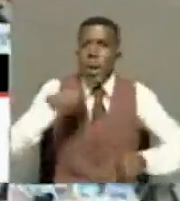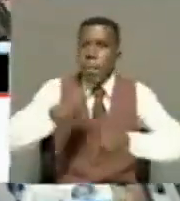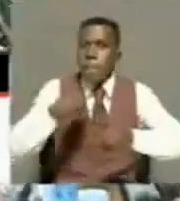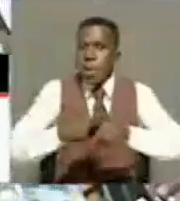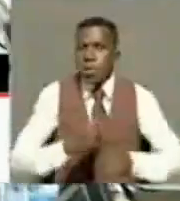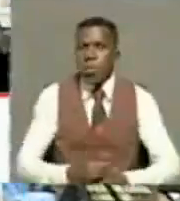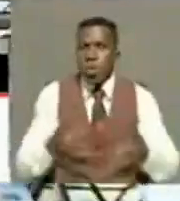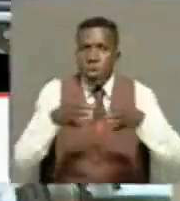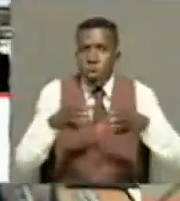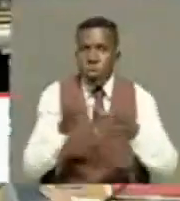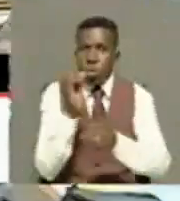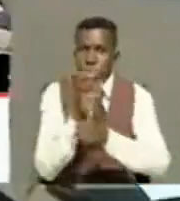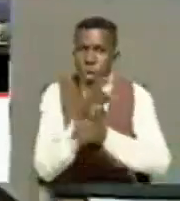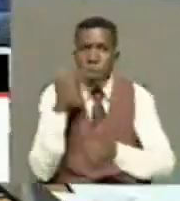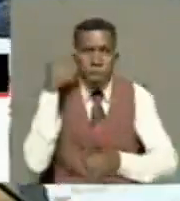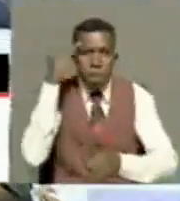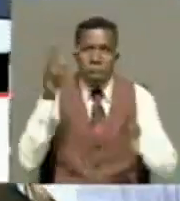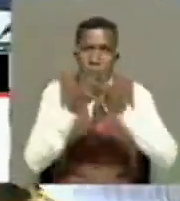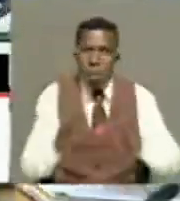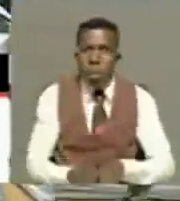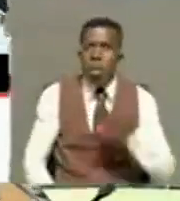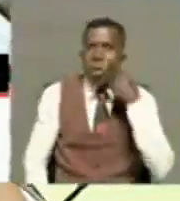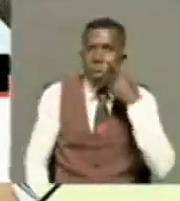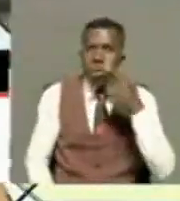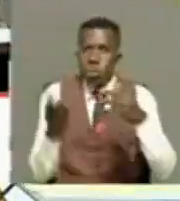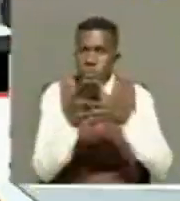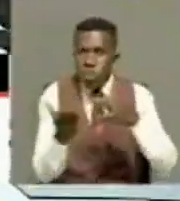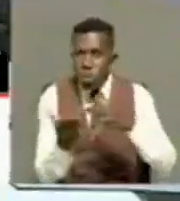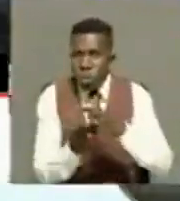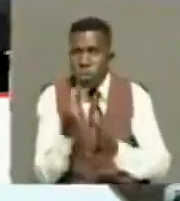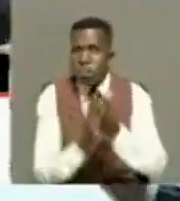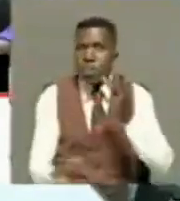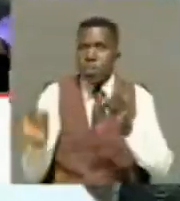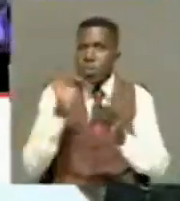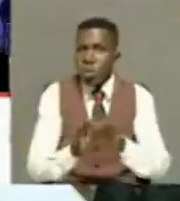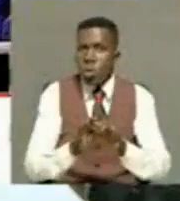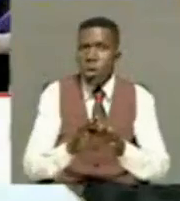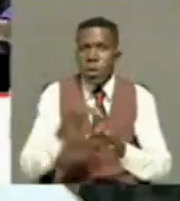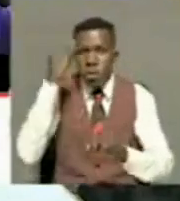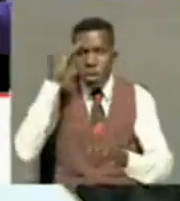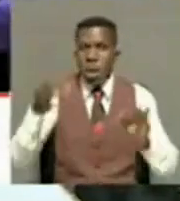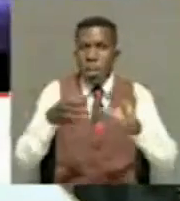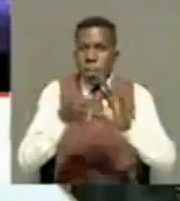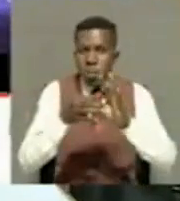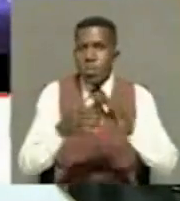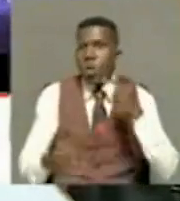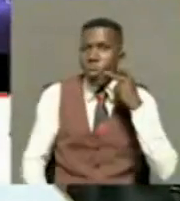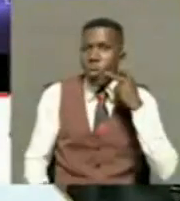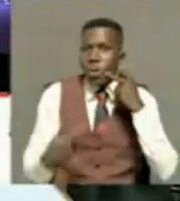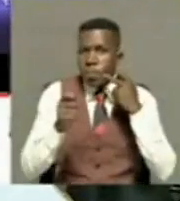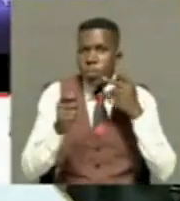No quadro da política externa, o Acordo de Facilitação de Investimentos Sustentáveis entre Angola e a União